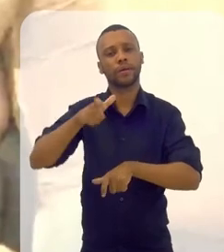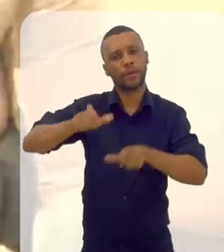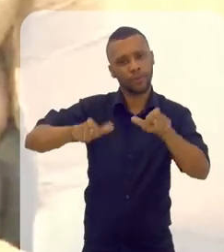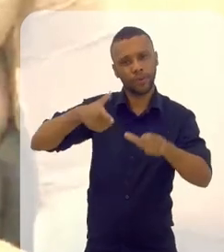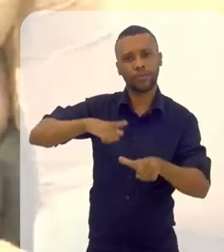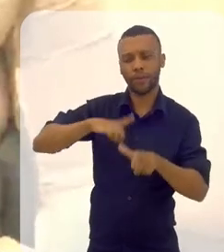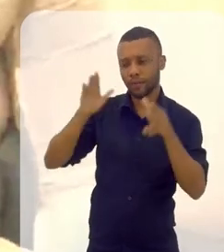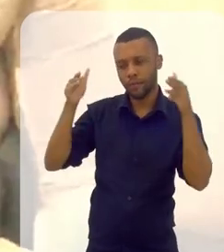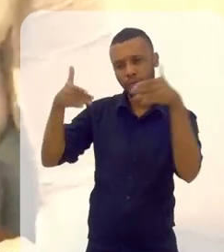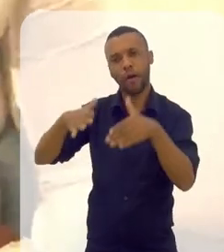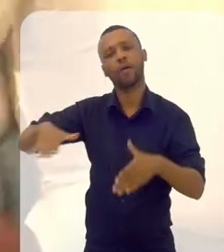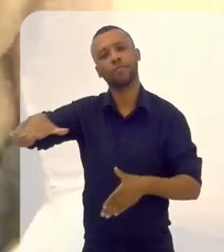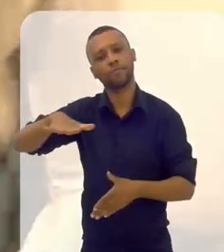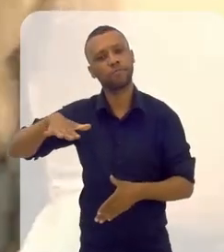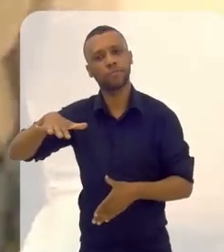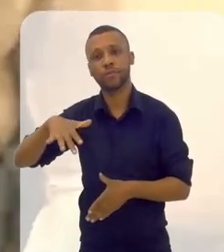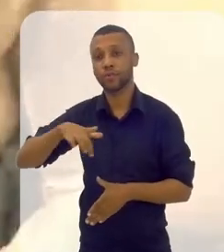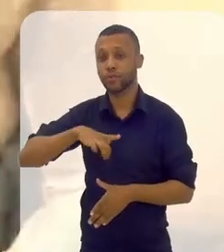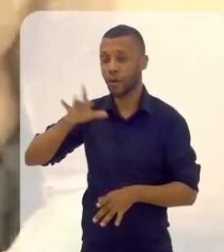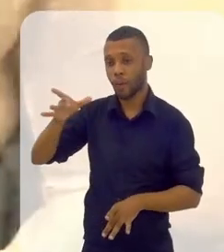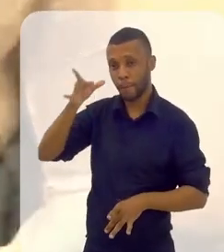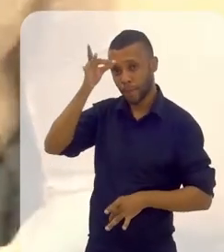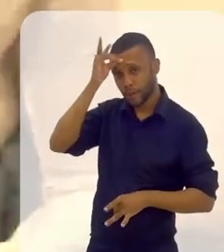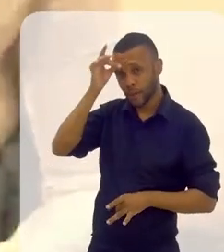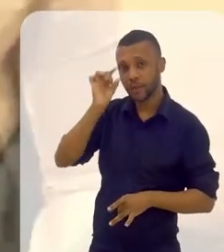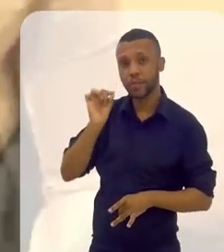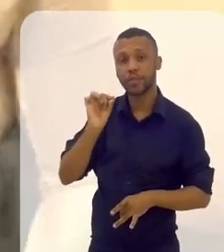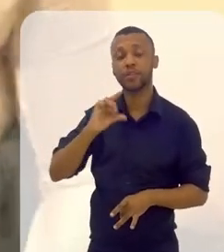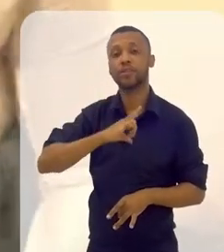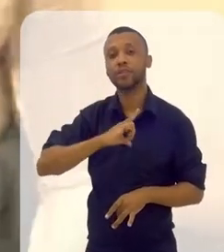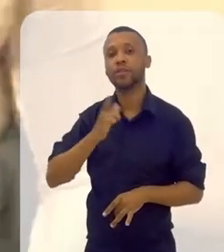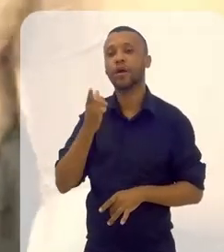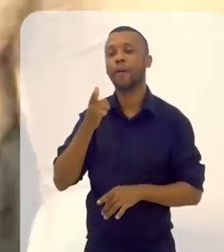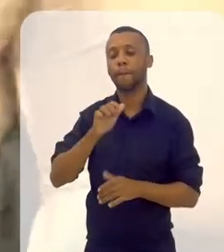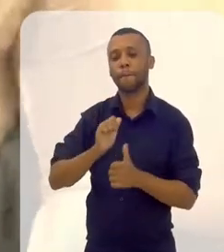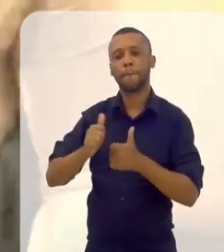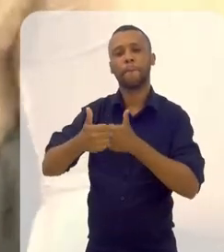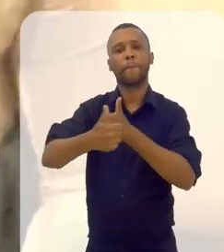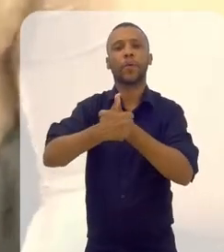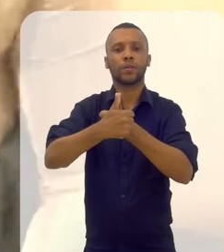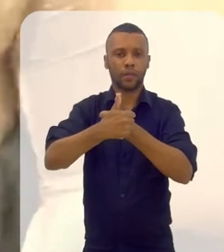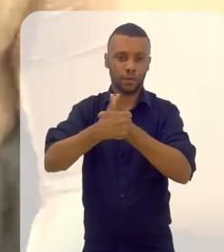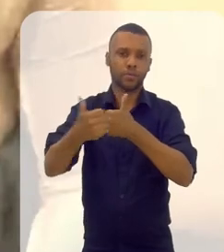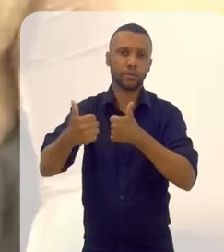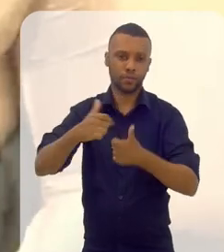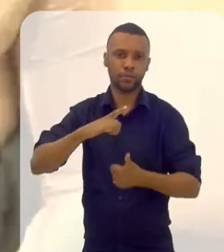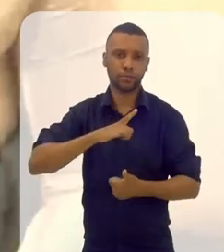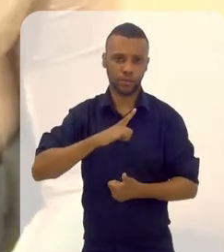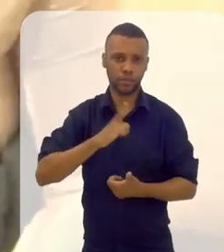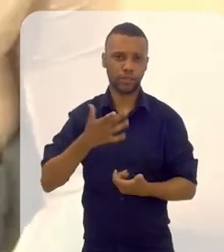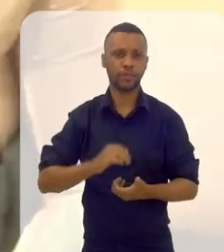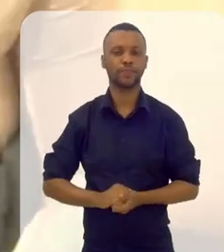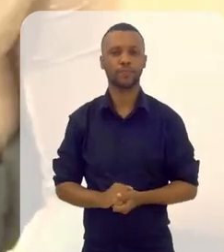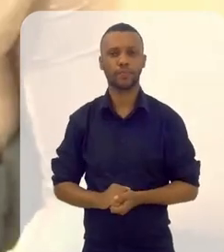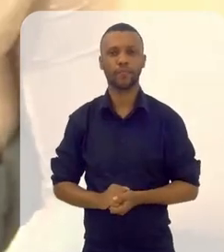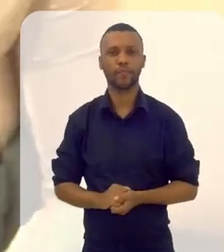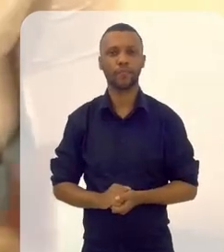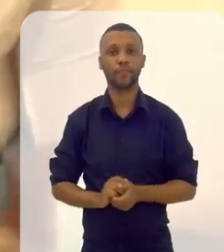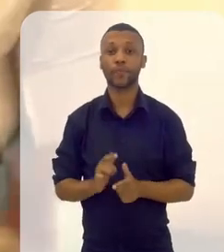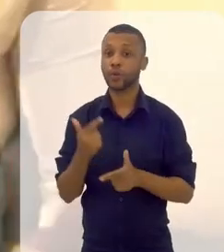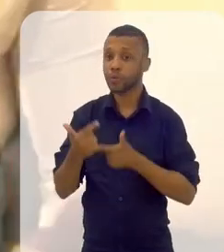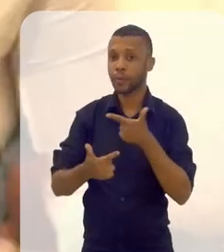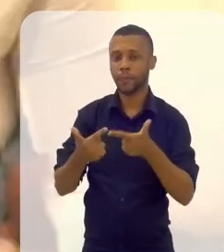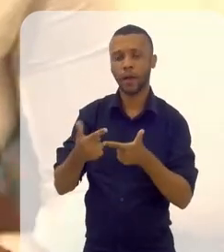ali. E eu tinha um personagem que tinha um certo protagonismo de alguma forma. E foi um